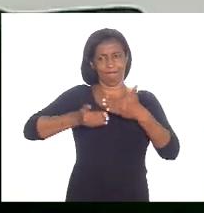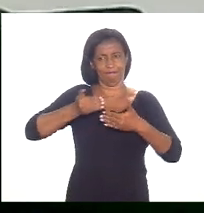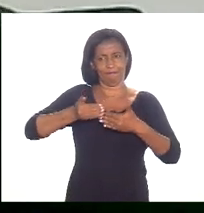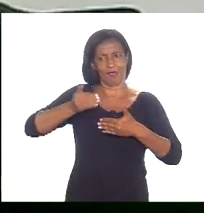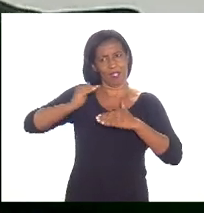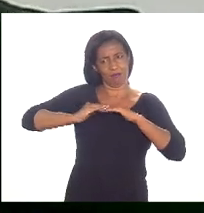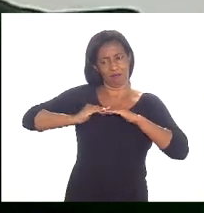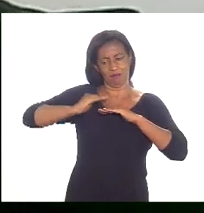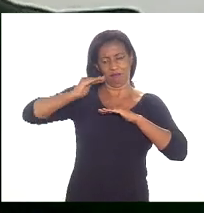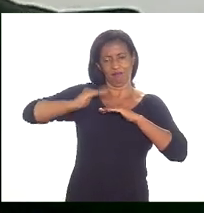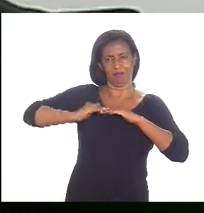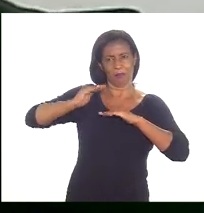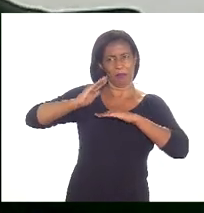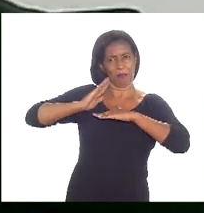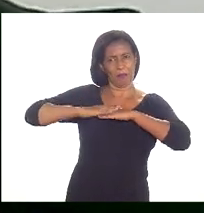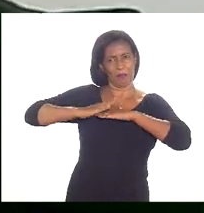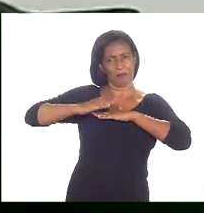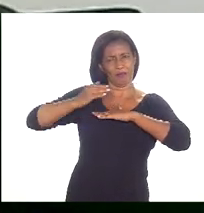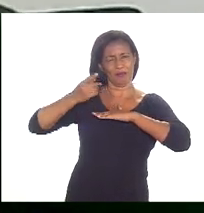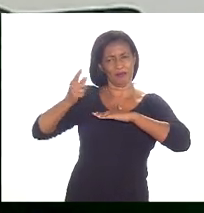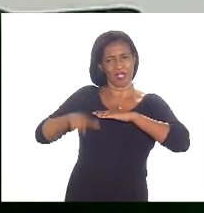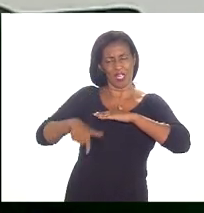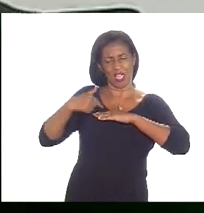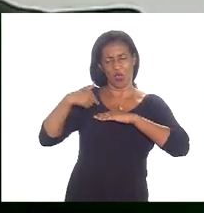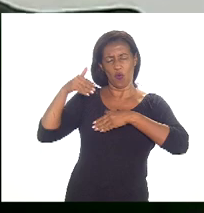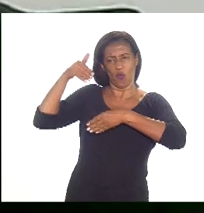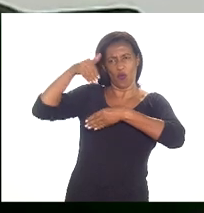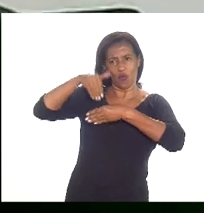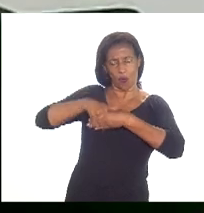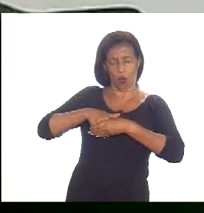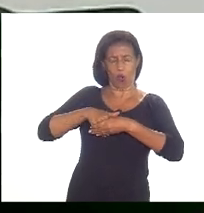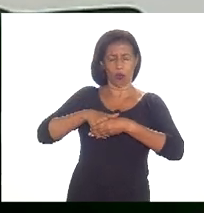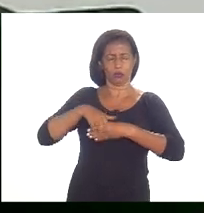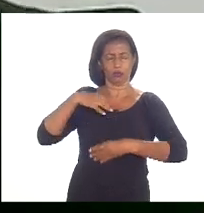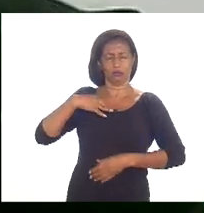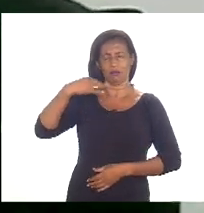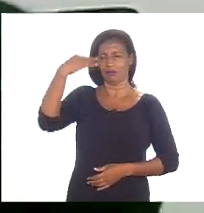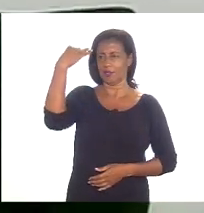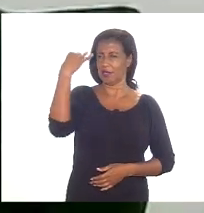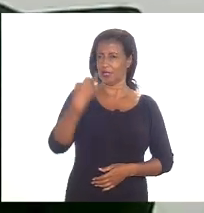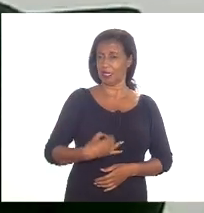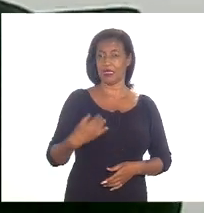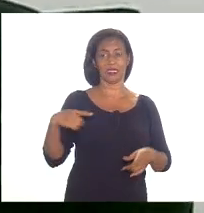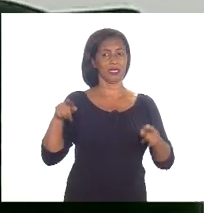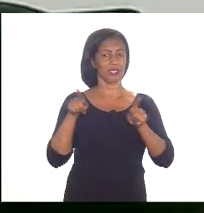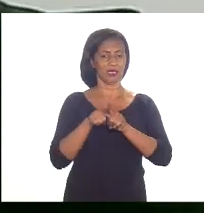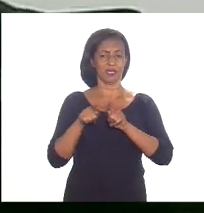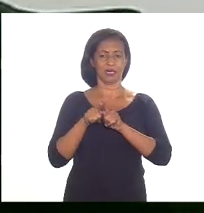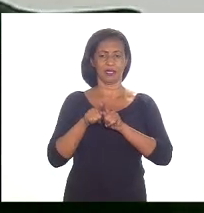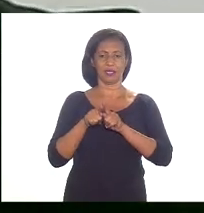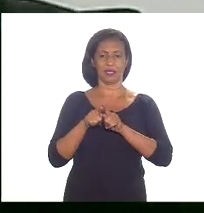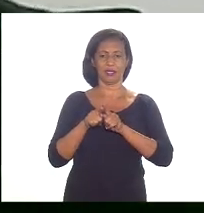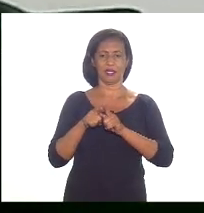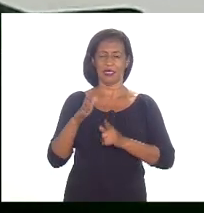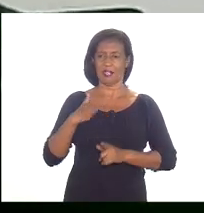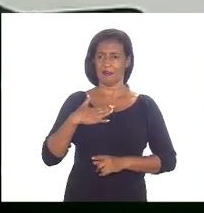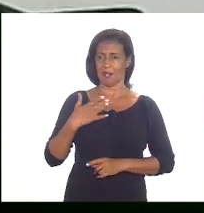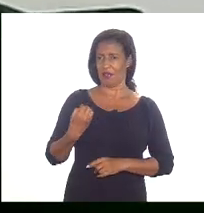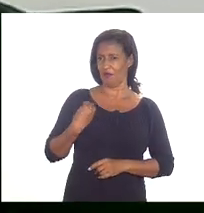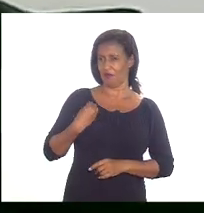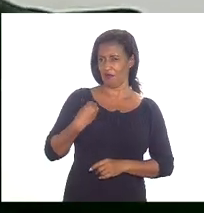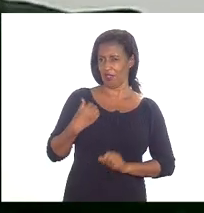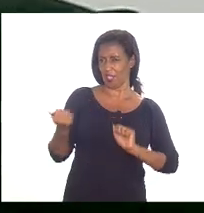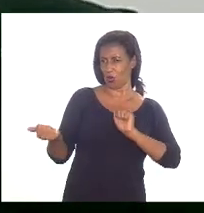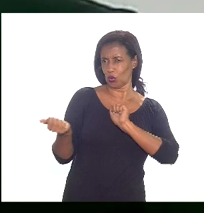altura. Portanto, voto com muita certeza. E também pelo fato de que, na minha convivência com o